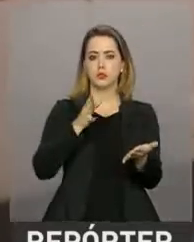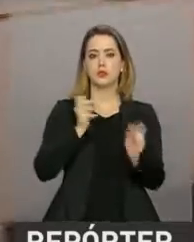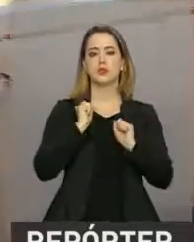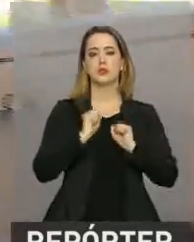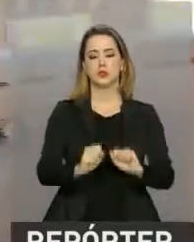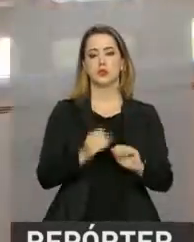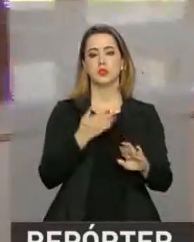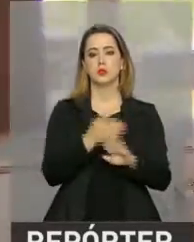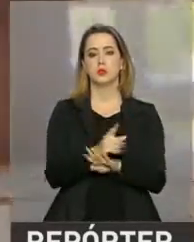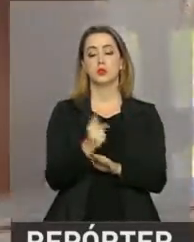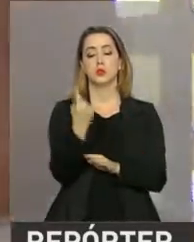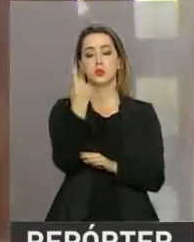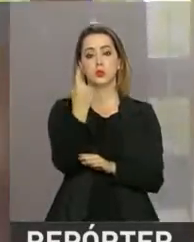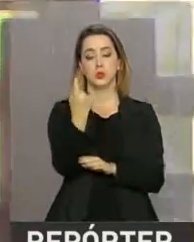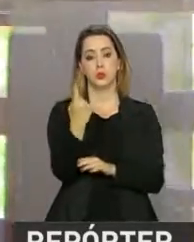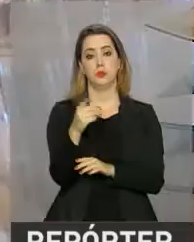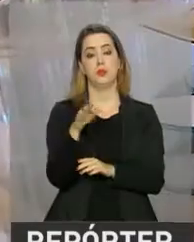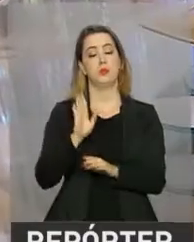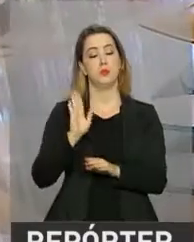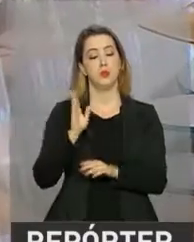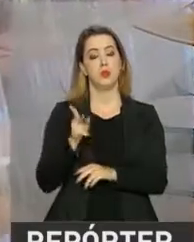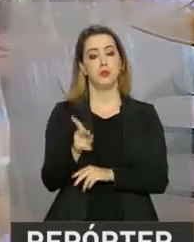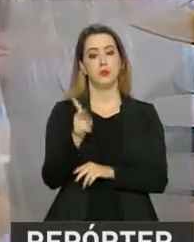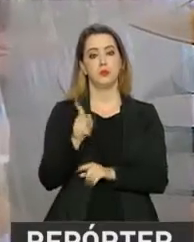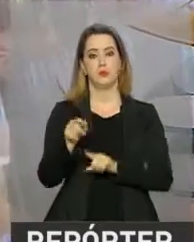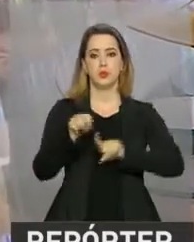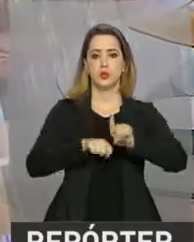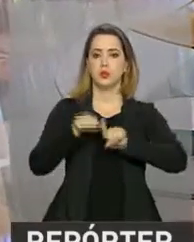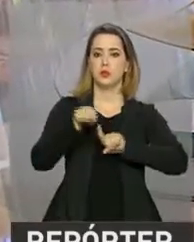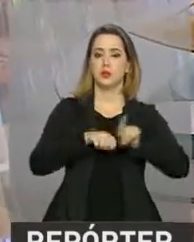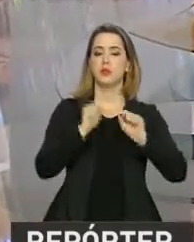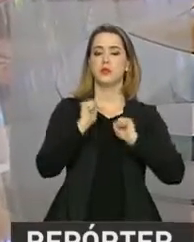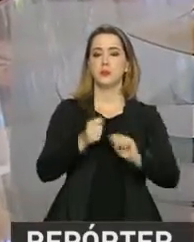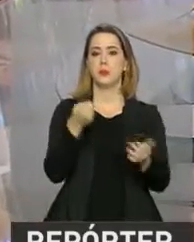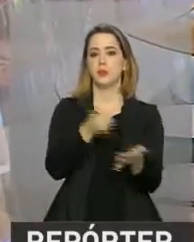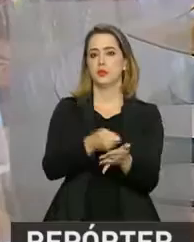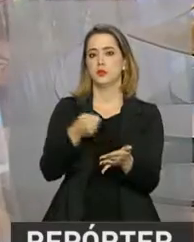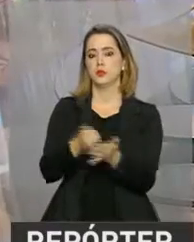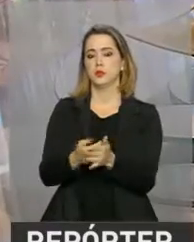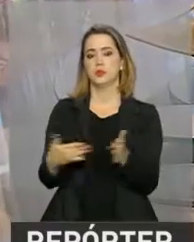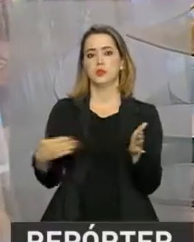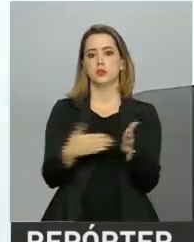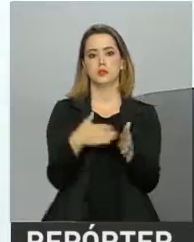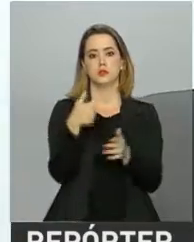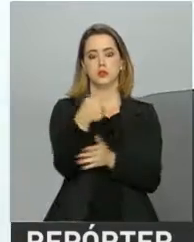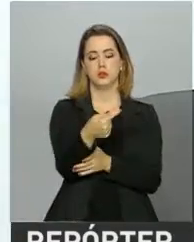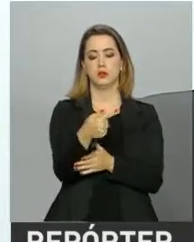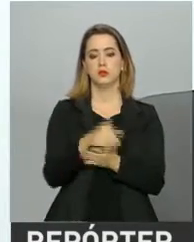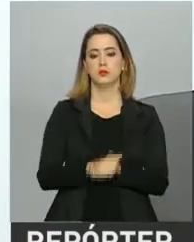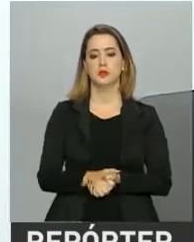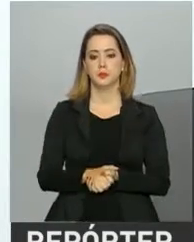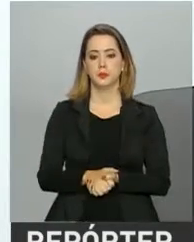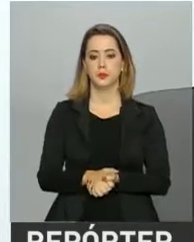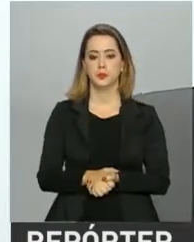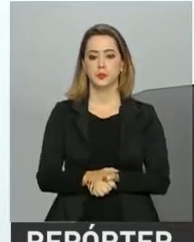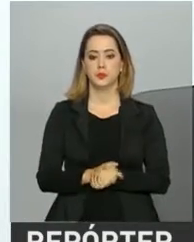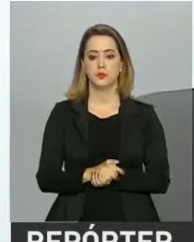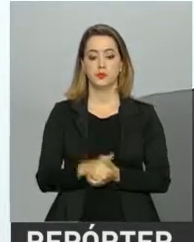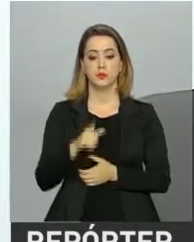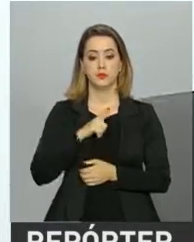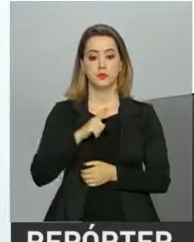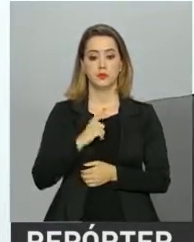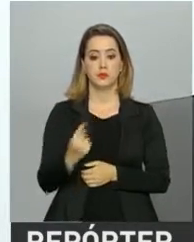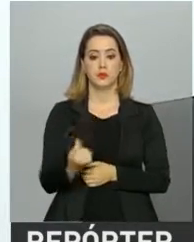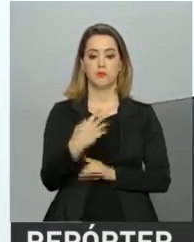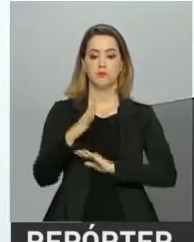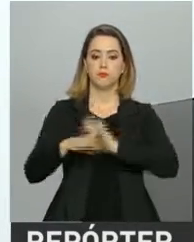disponível a partir do dia 1º de cada mês e pode ser paga até o dia 7. Houve uma evolução e